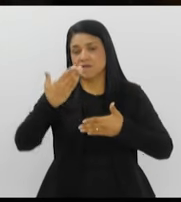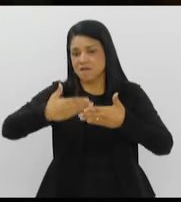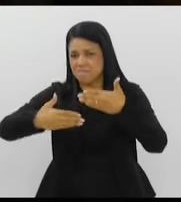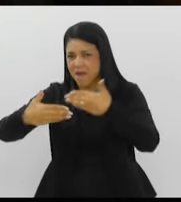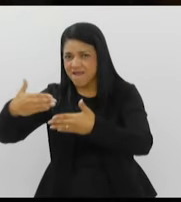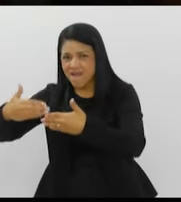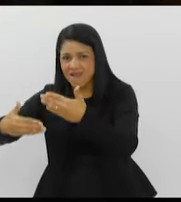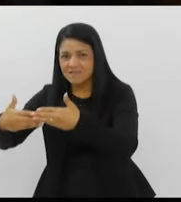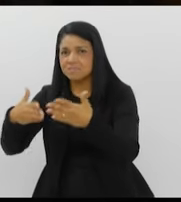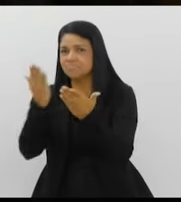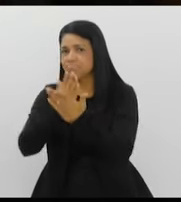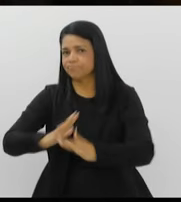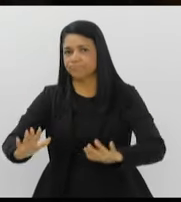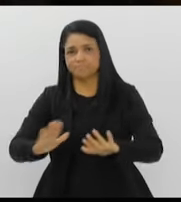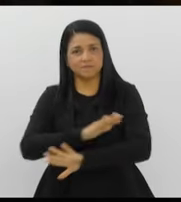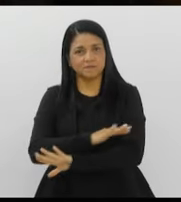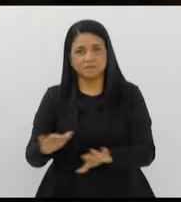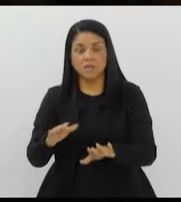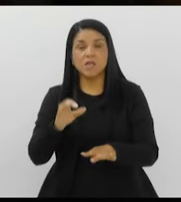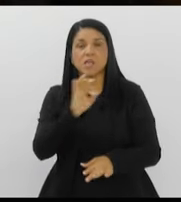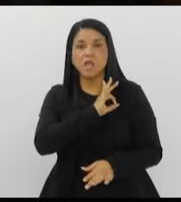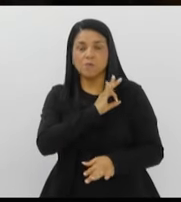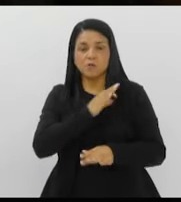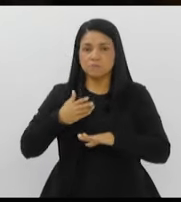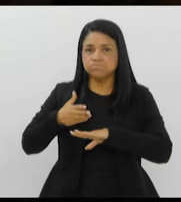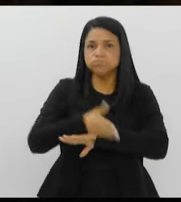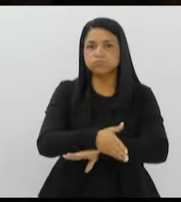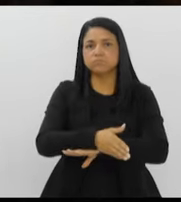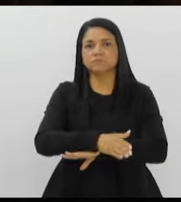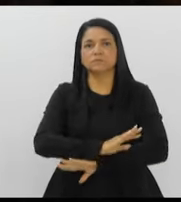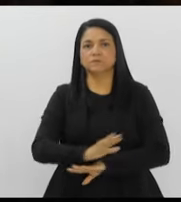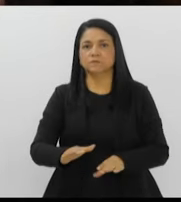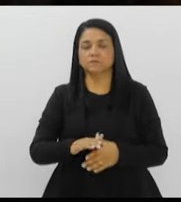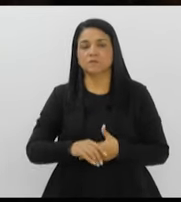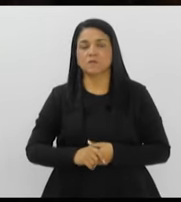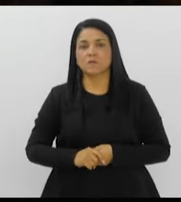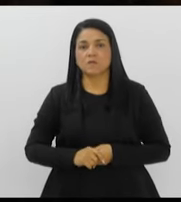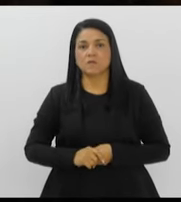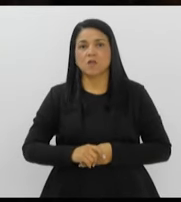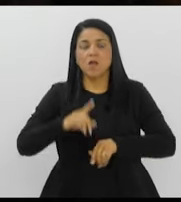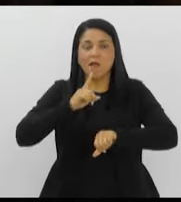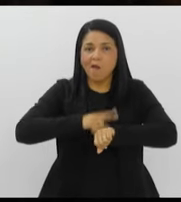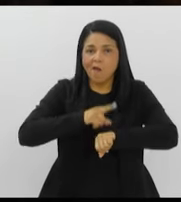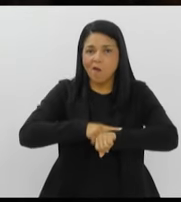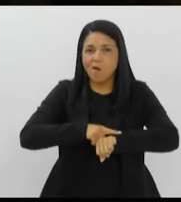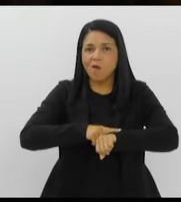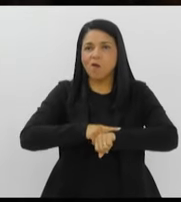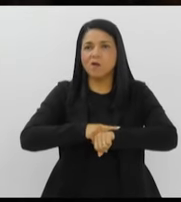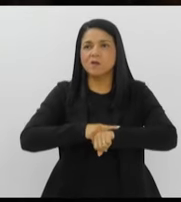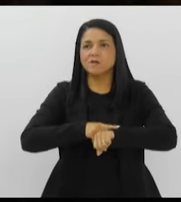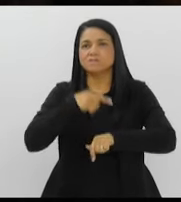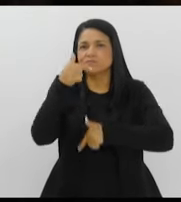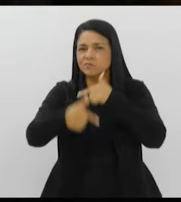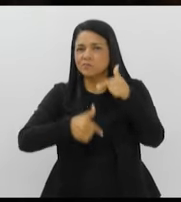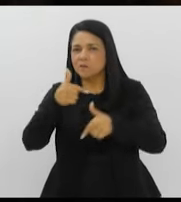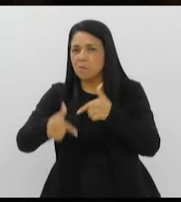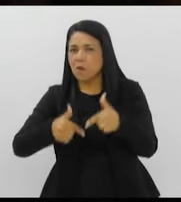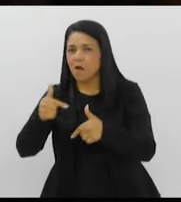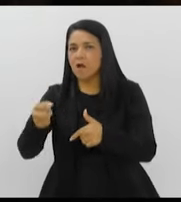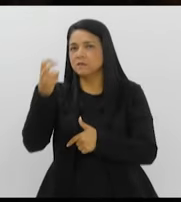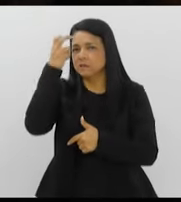intervém. E aí fica acampado. Na hora que se fizer um trabalho de